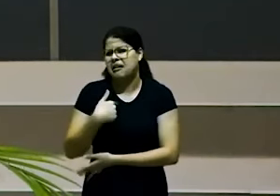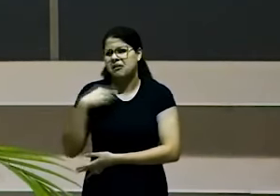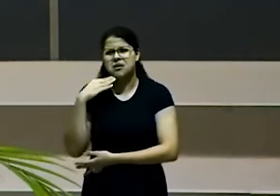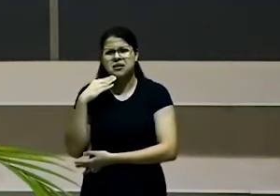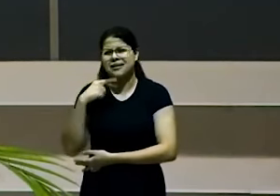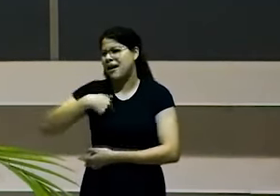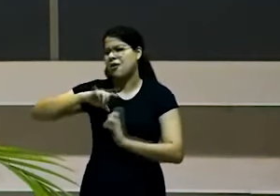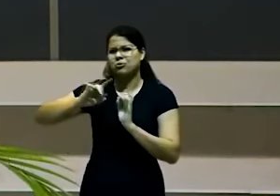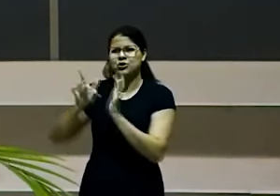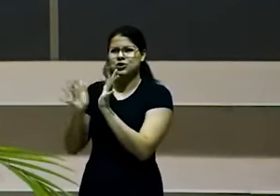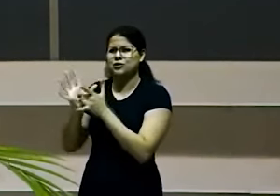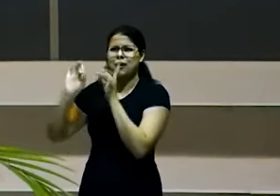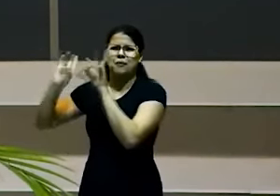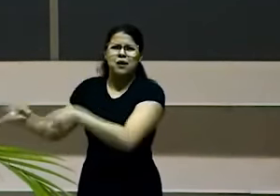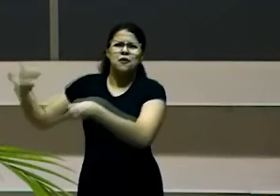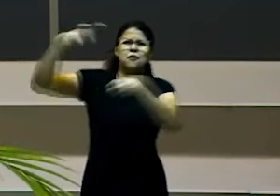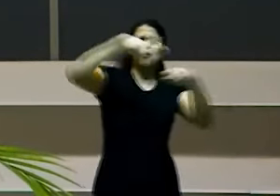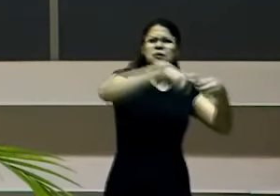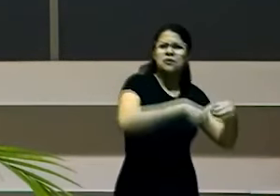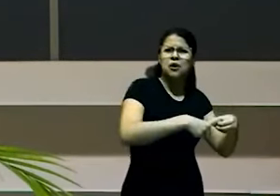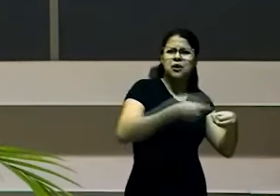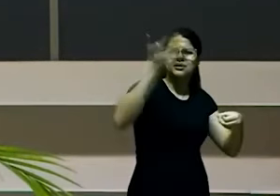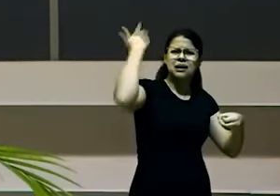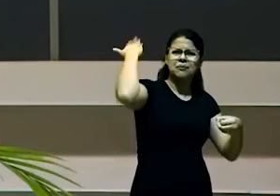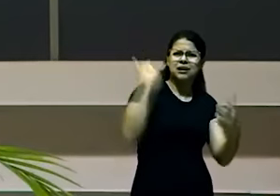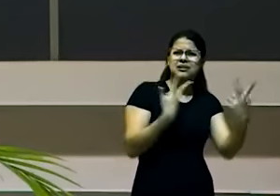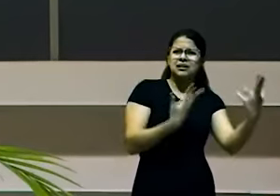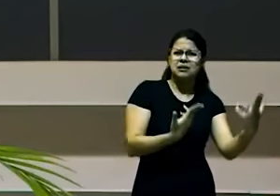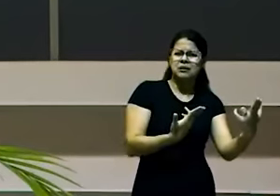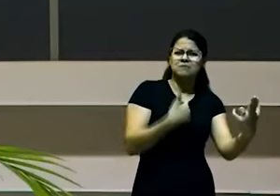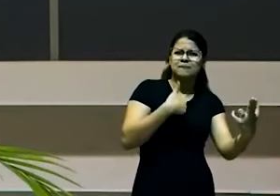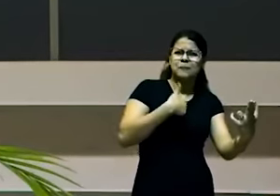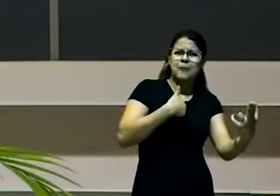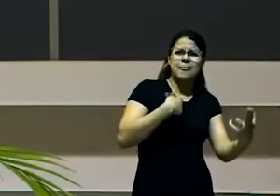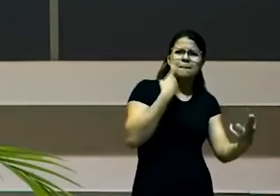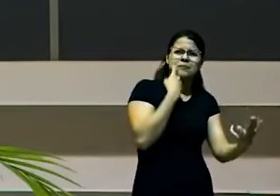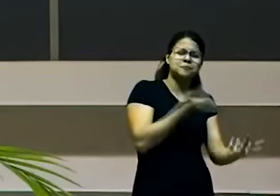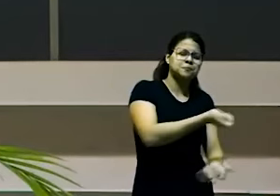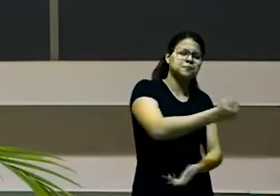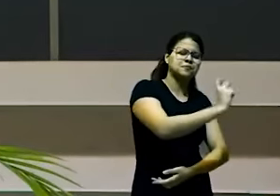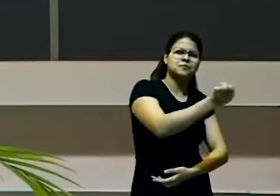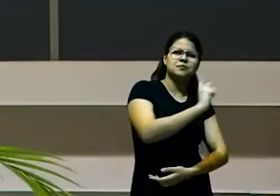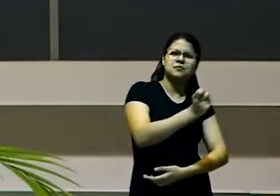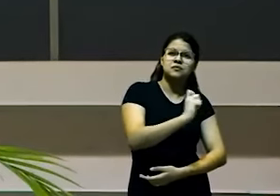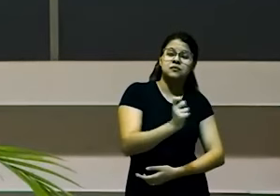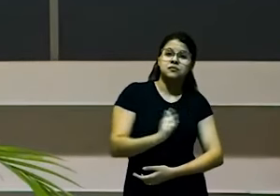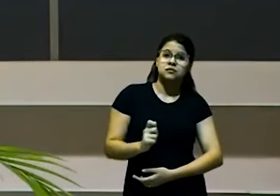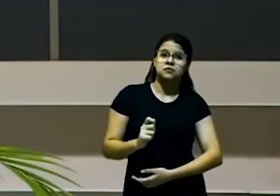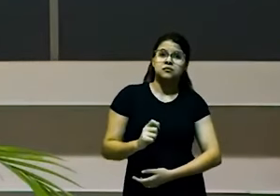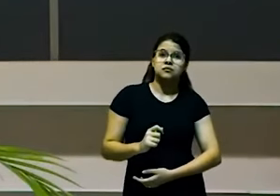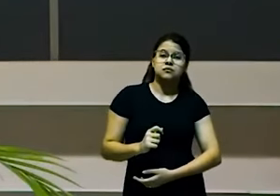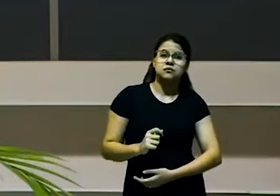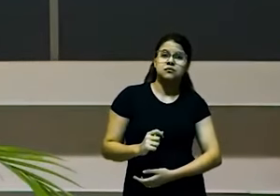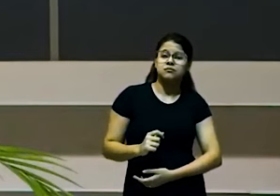vou voltar para onde eu era eu vou pescar e a Bíblia diz que os discípulos falaram